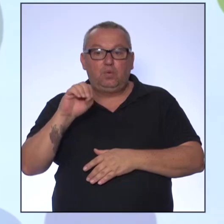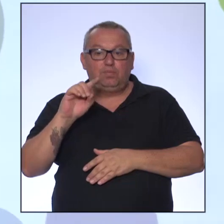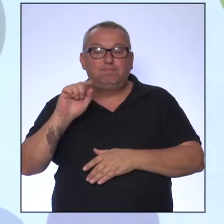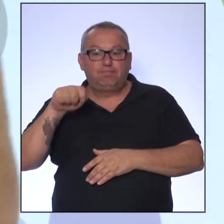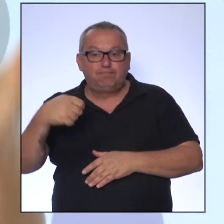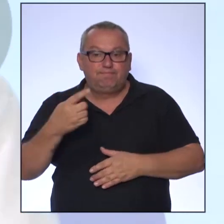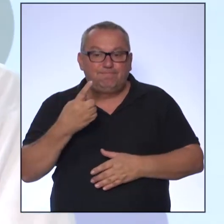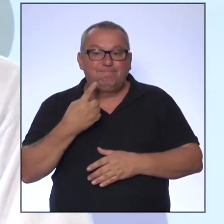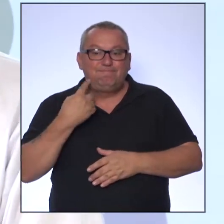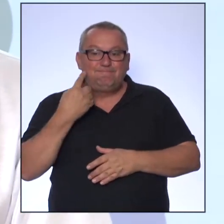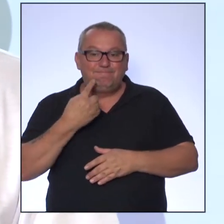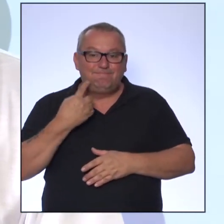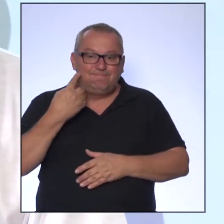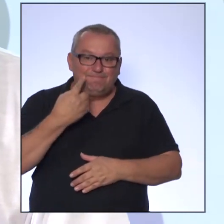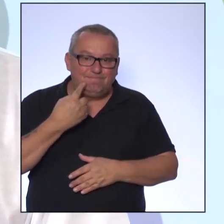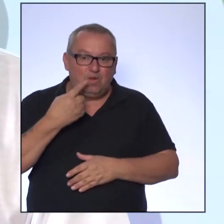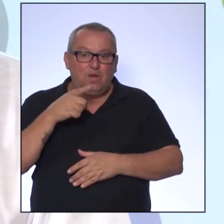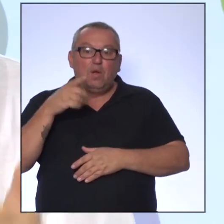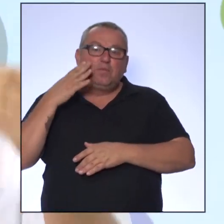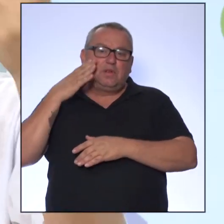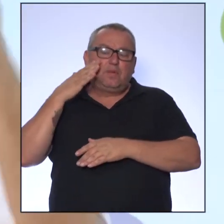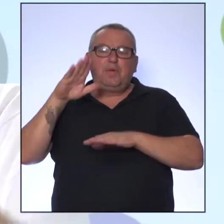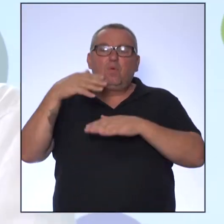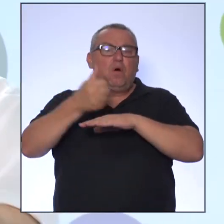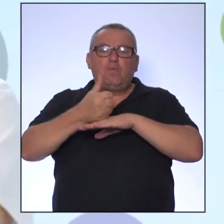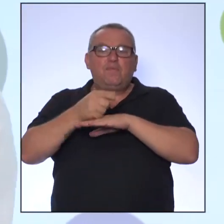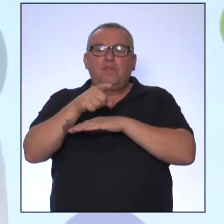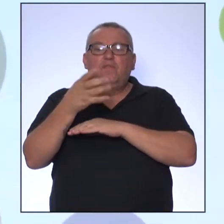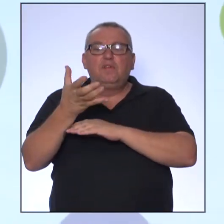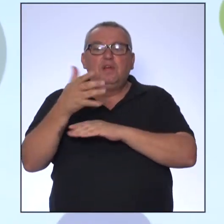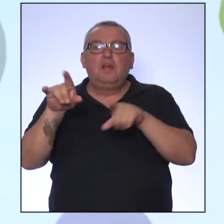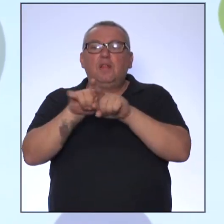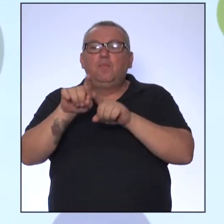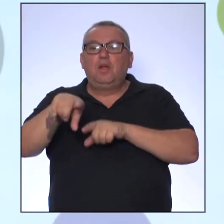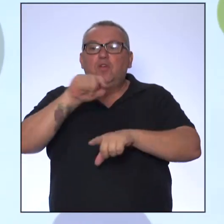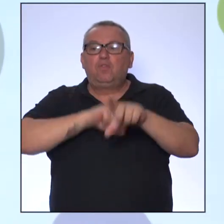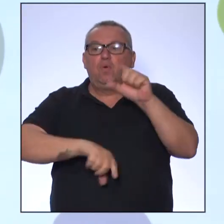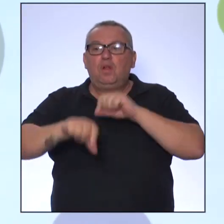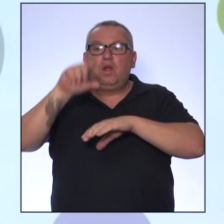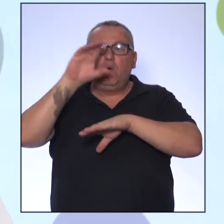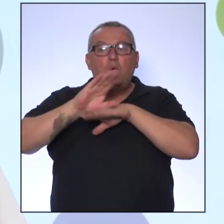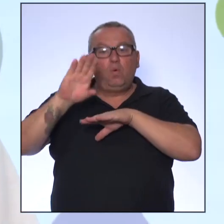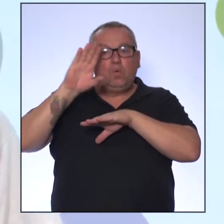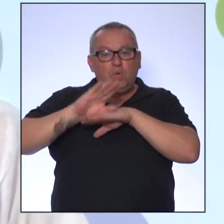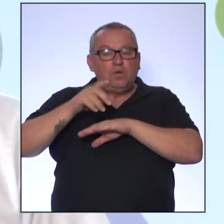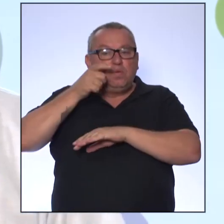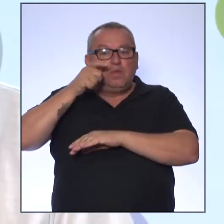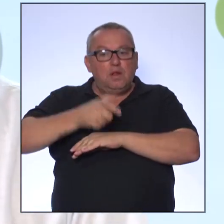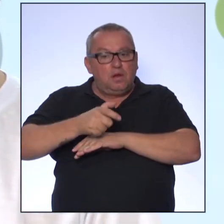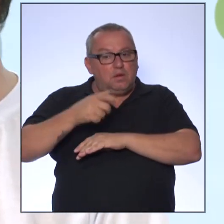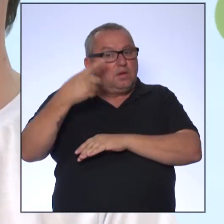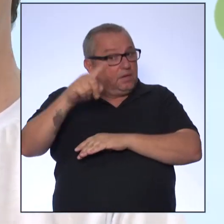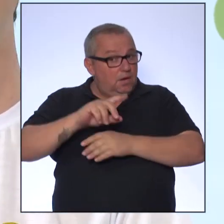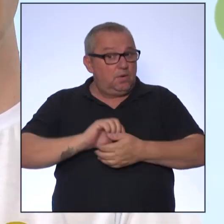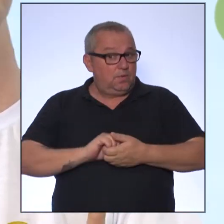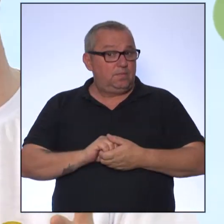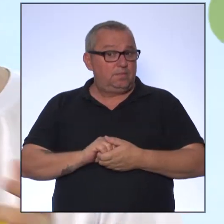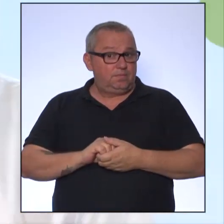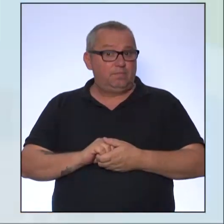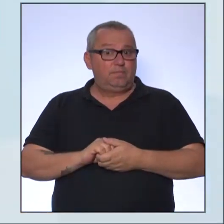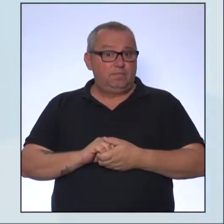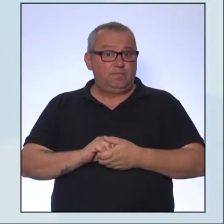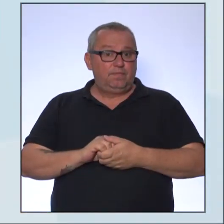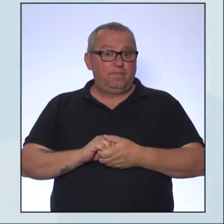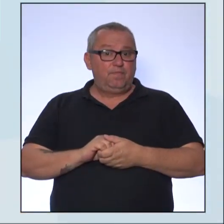você saber o que é a profissão que você quer exercer e escolher o curso que é de seu interesse.